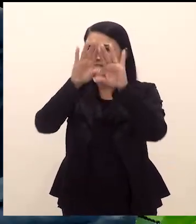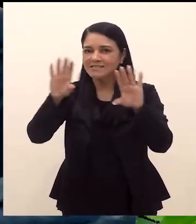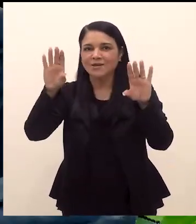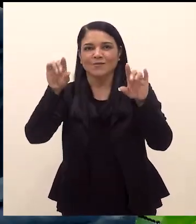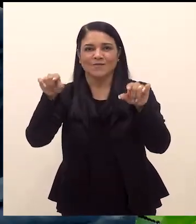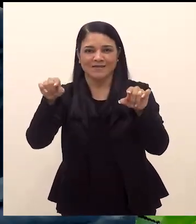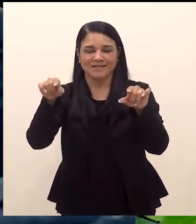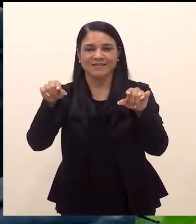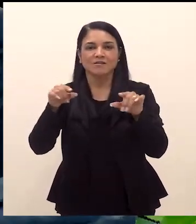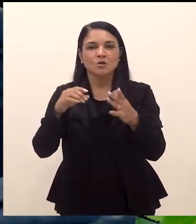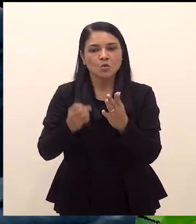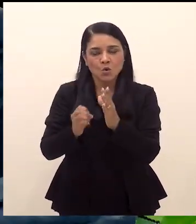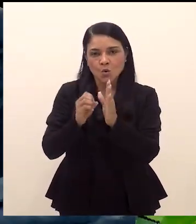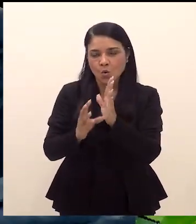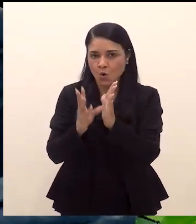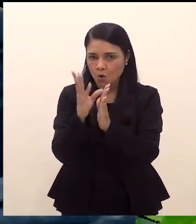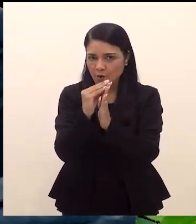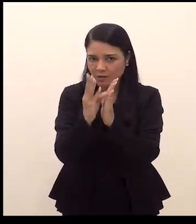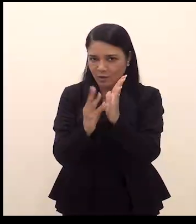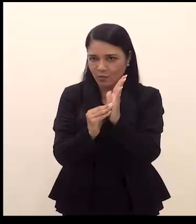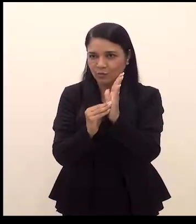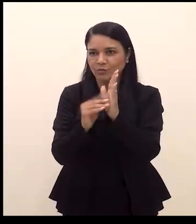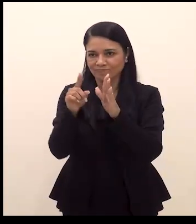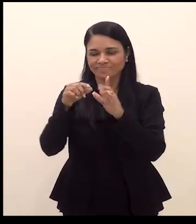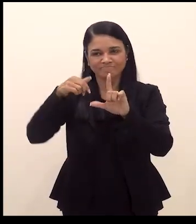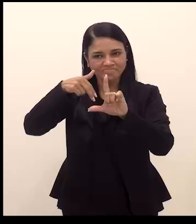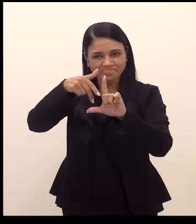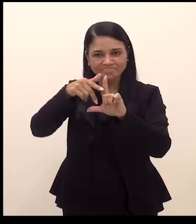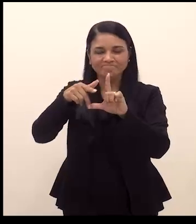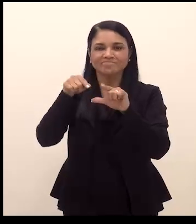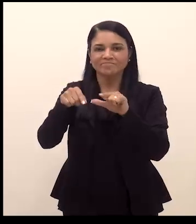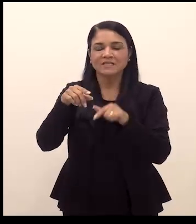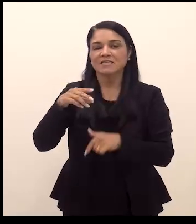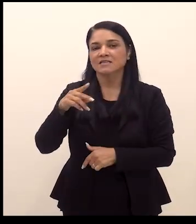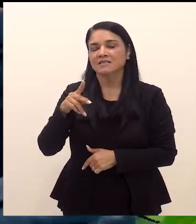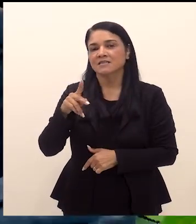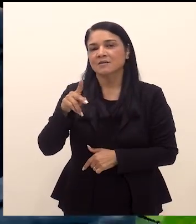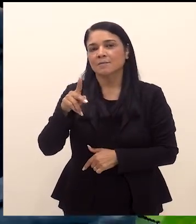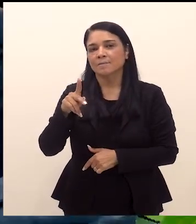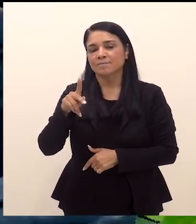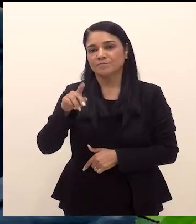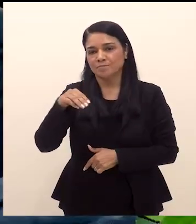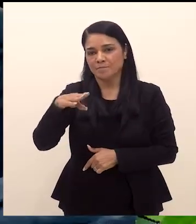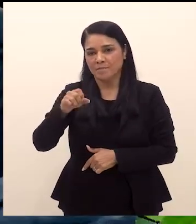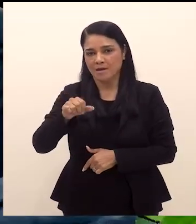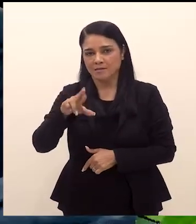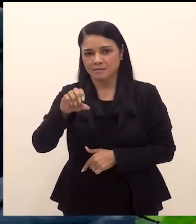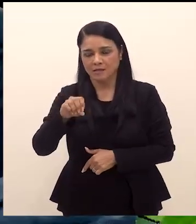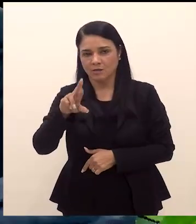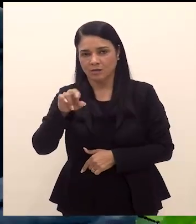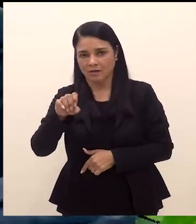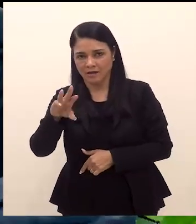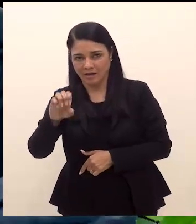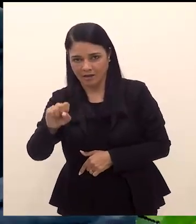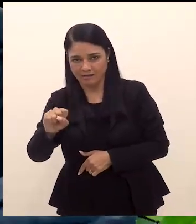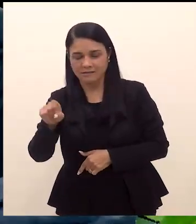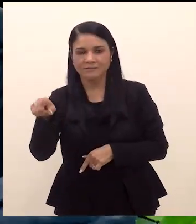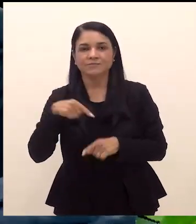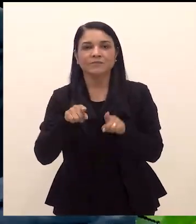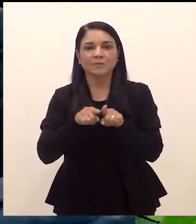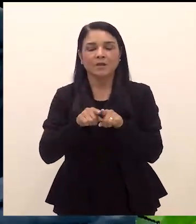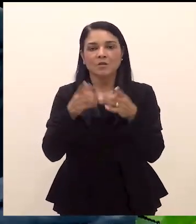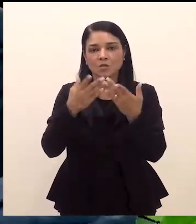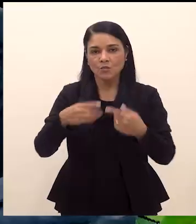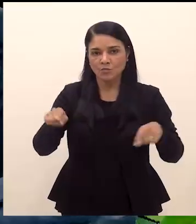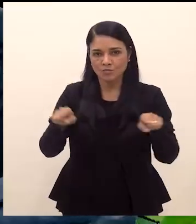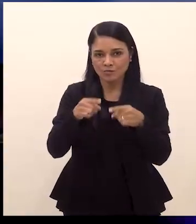O jornalista e criador de conteúdo Pietro Reis, que nos traz seu olhar apurado sobre as tendências musicais do momento. E o